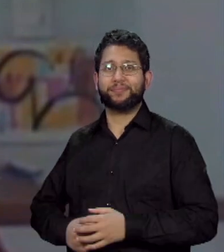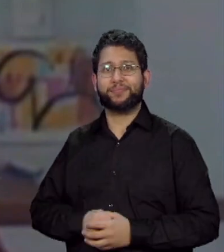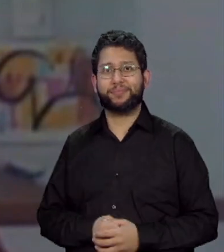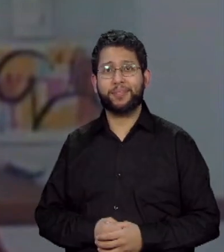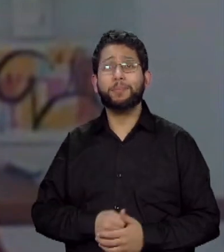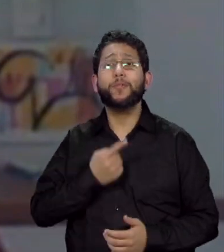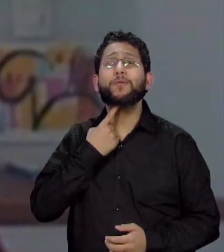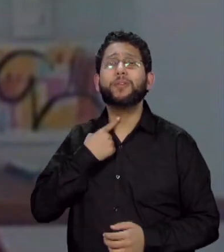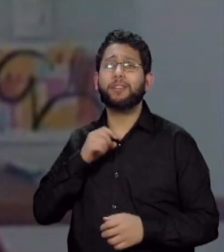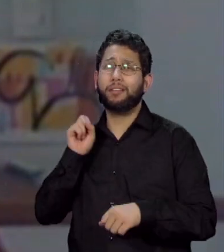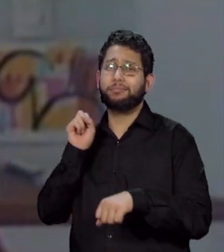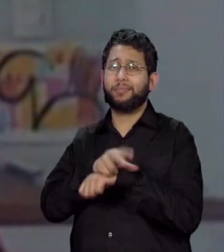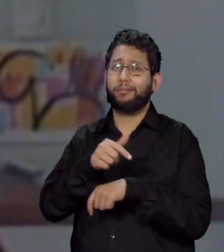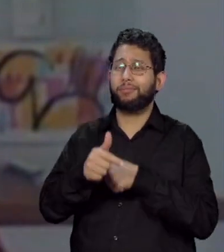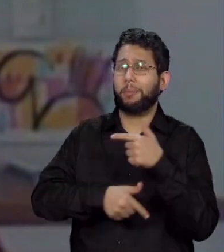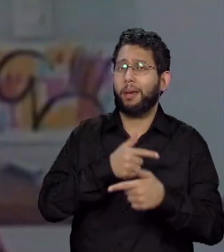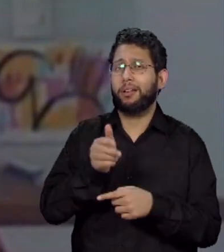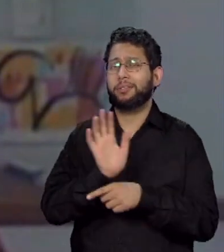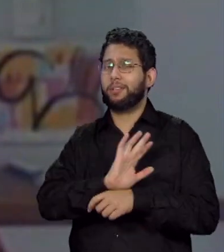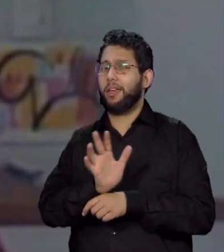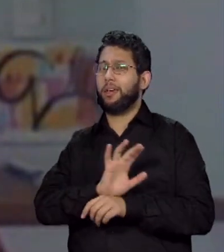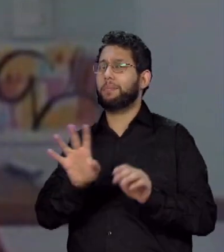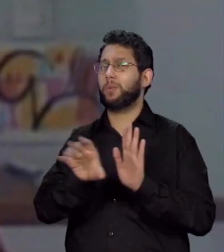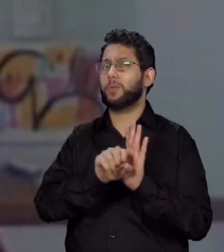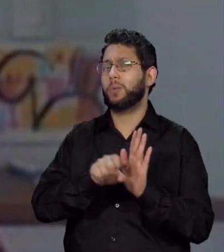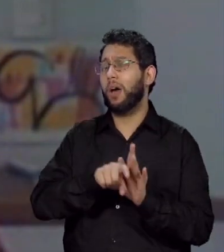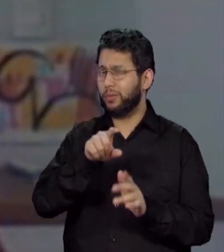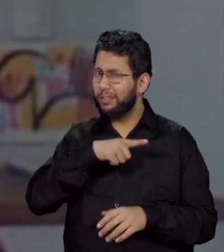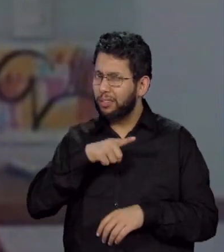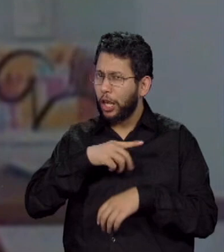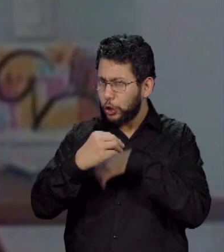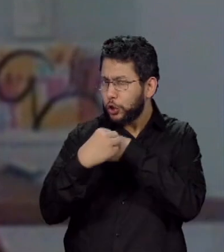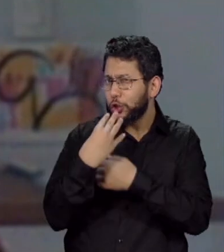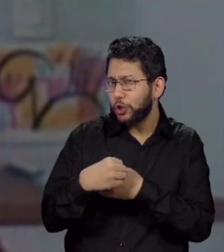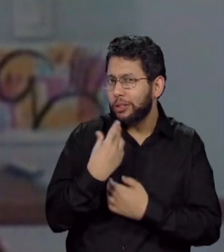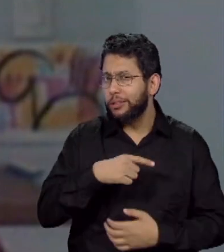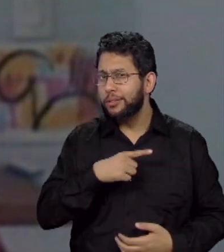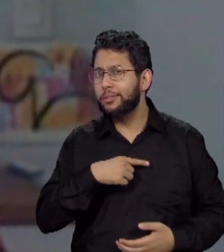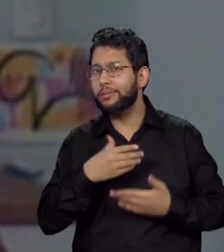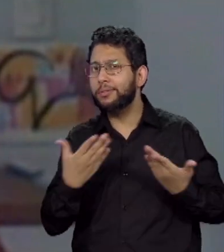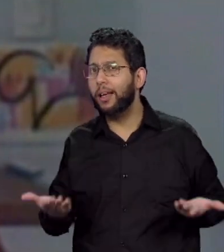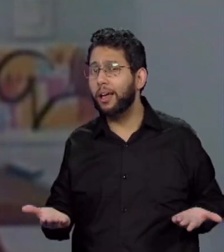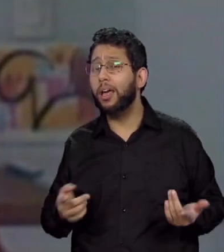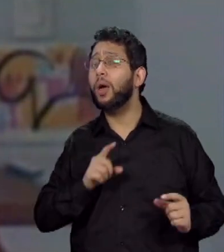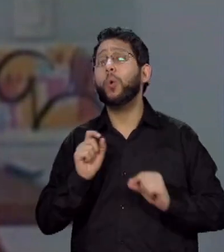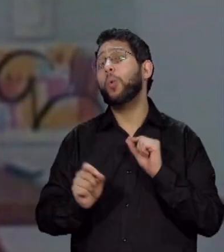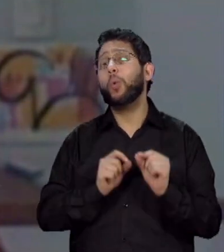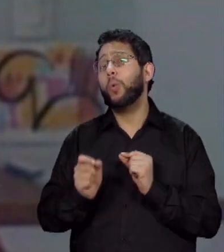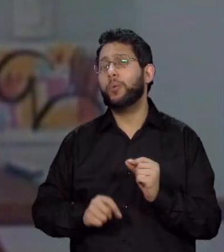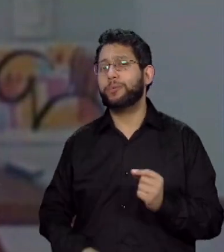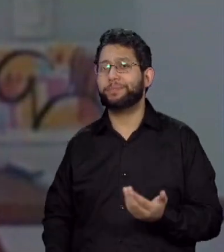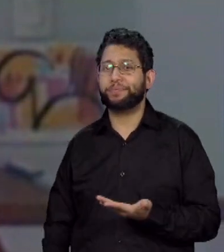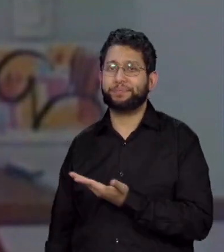Pergunta feita por @CaioSFava. Poderia dar uma dica para aqueles que querem ingressar na carreira de cinema ou